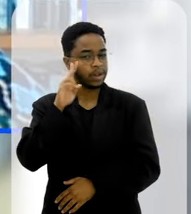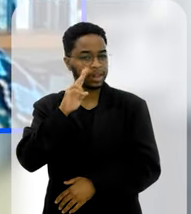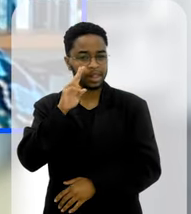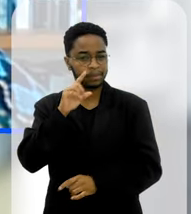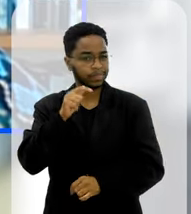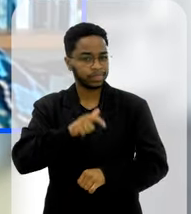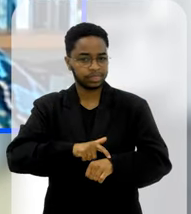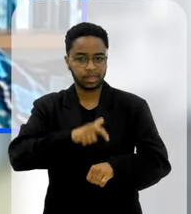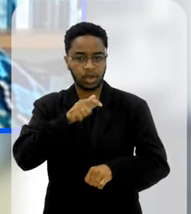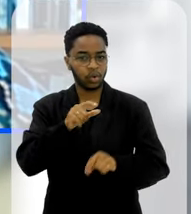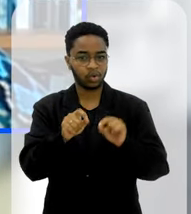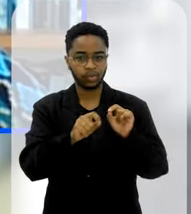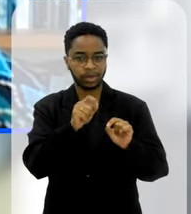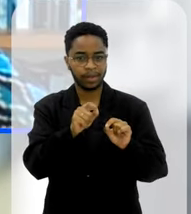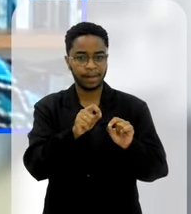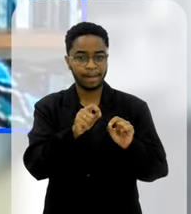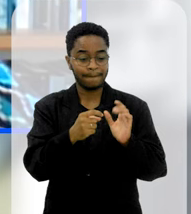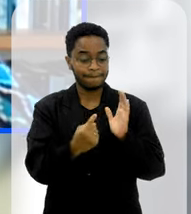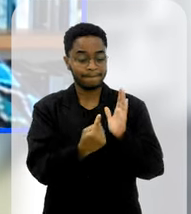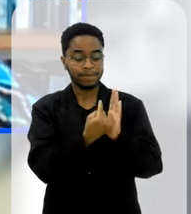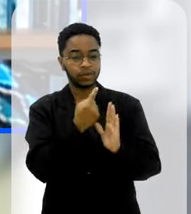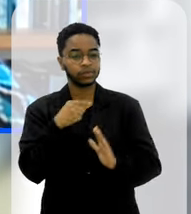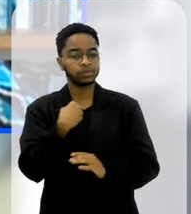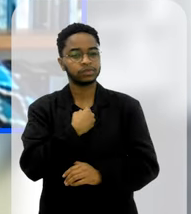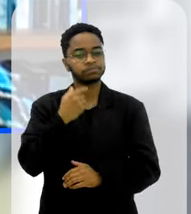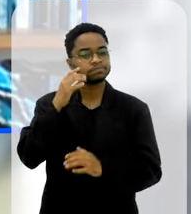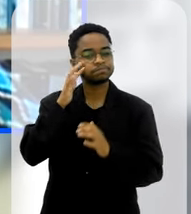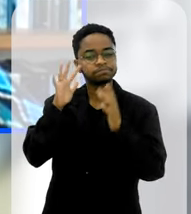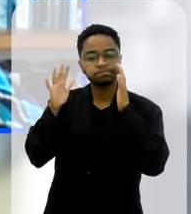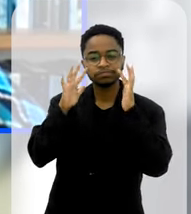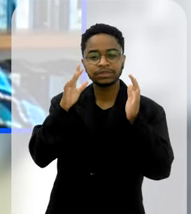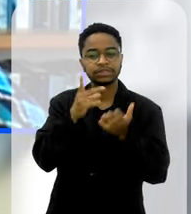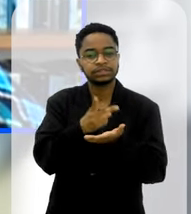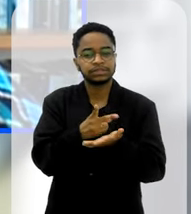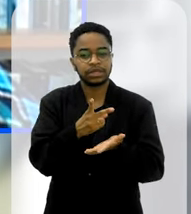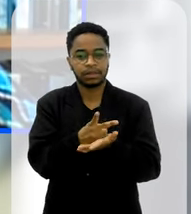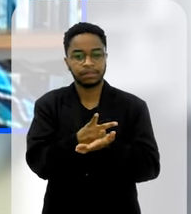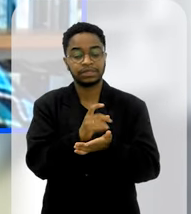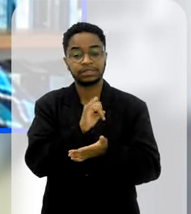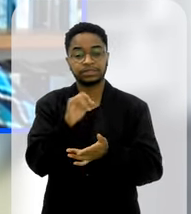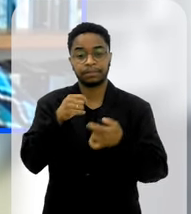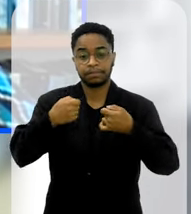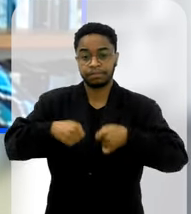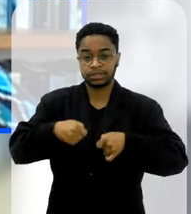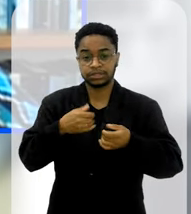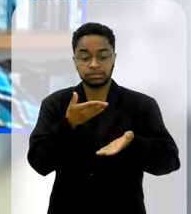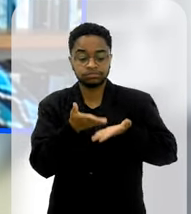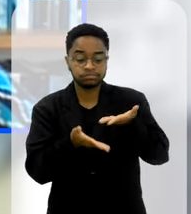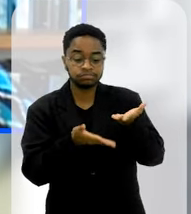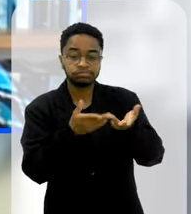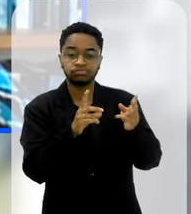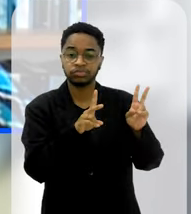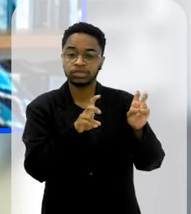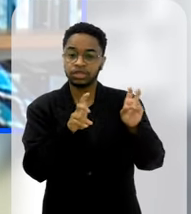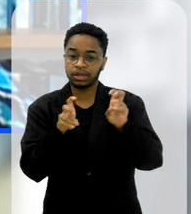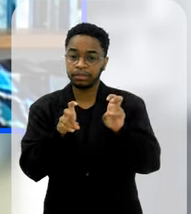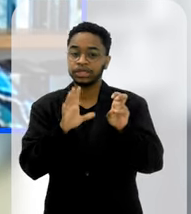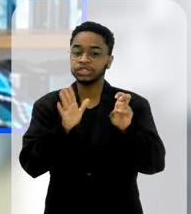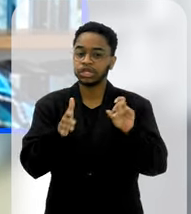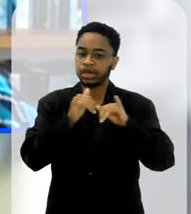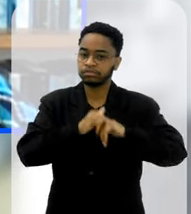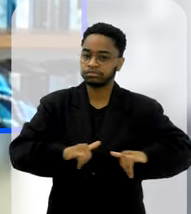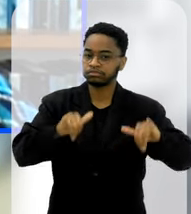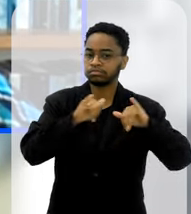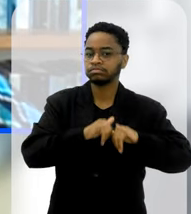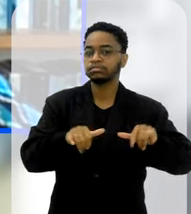remete inevitavelmente a uma pergunta que nós fazemos o tempo todo, toda vez que precisamos lidar com algum tema que